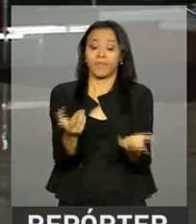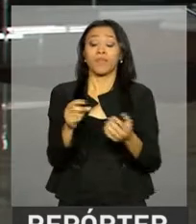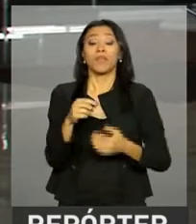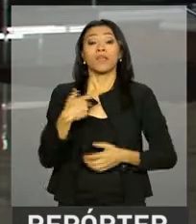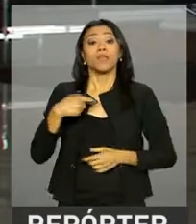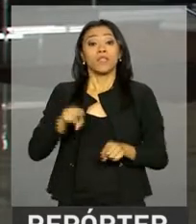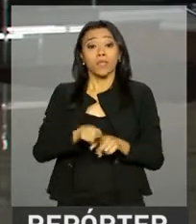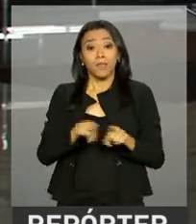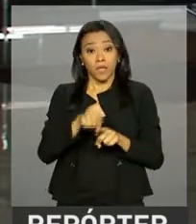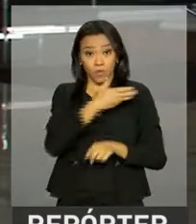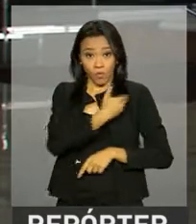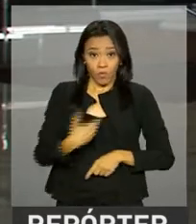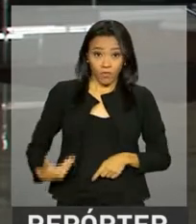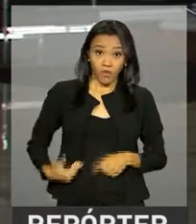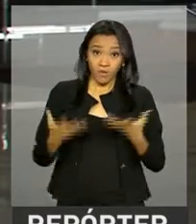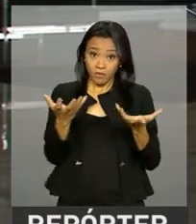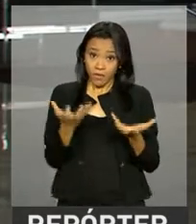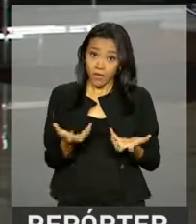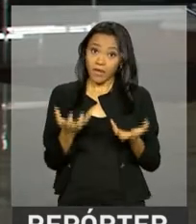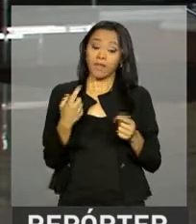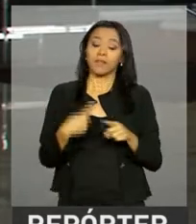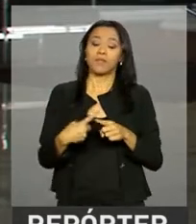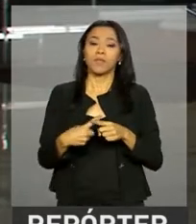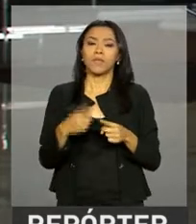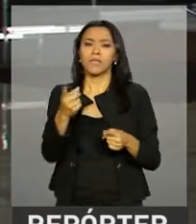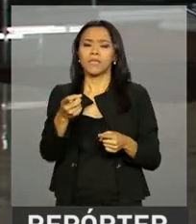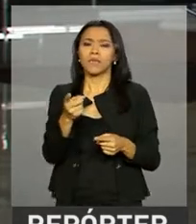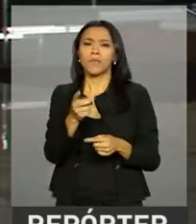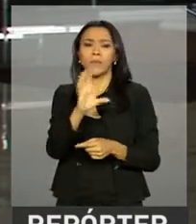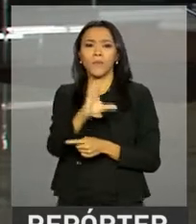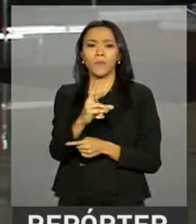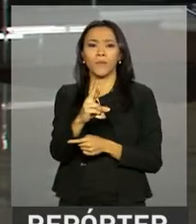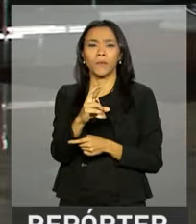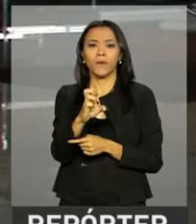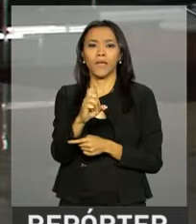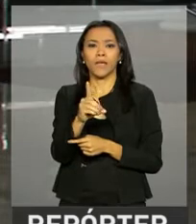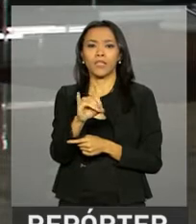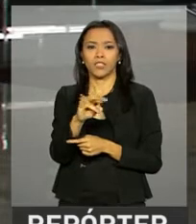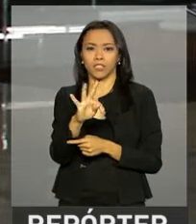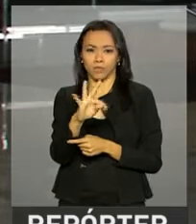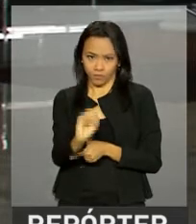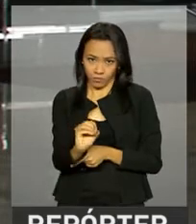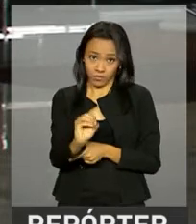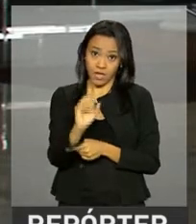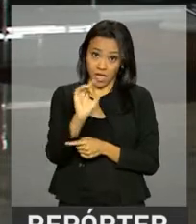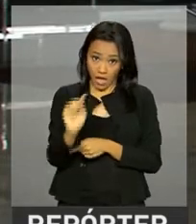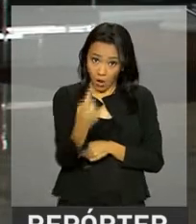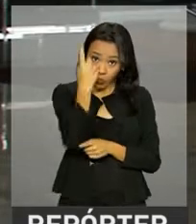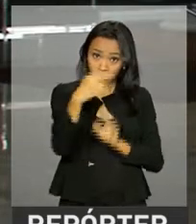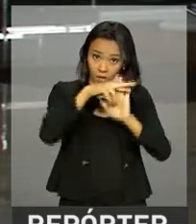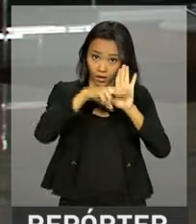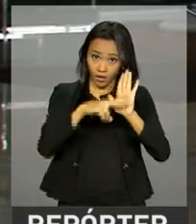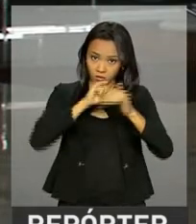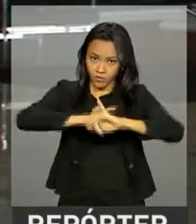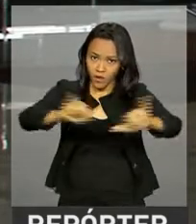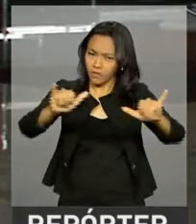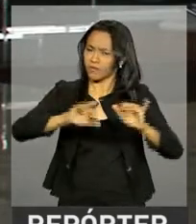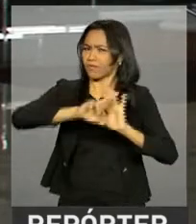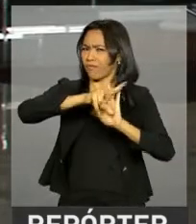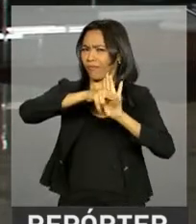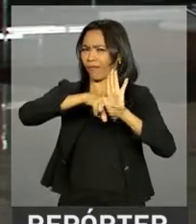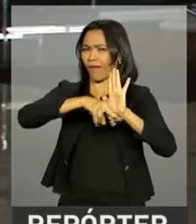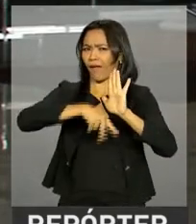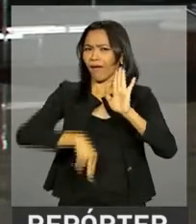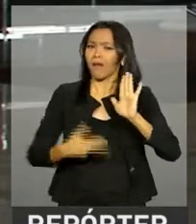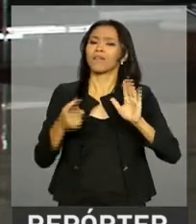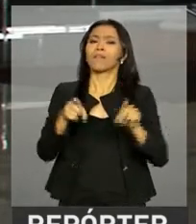com isso é a redução dos custos do crédito ao consumidor e essa não é a única medida para isso o governo também anunciou mudanças